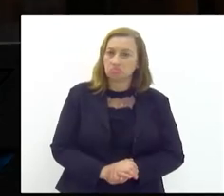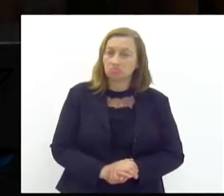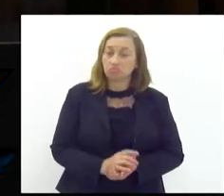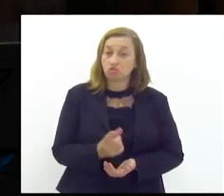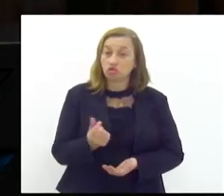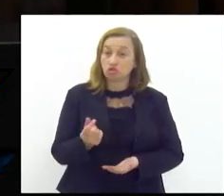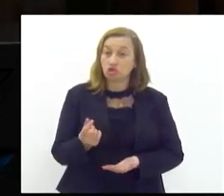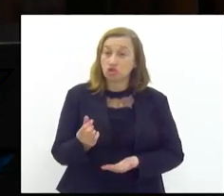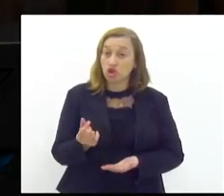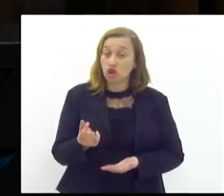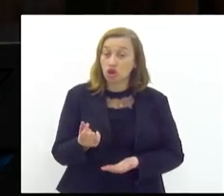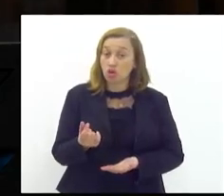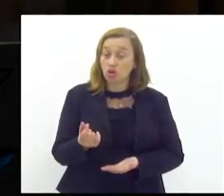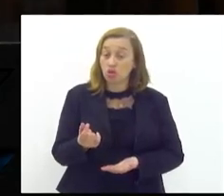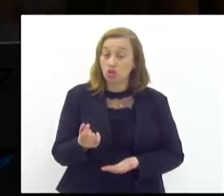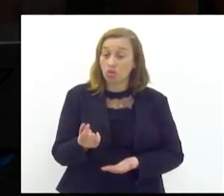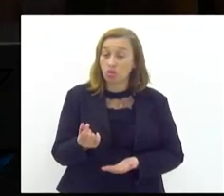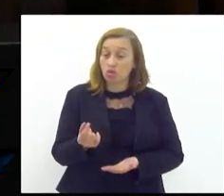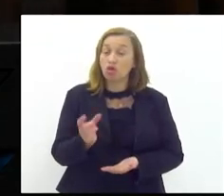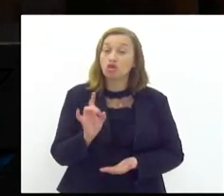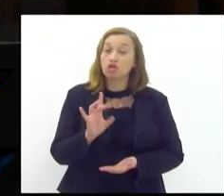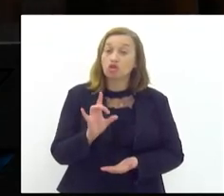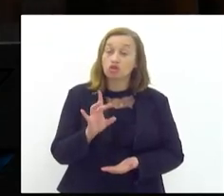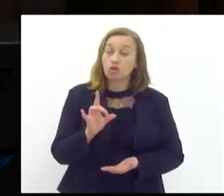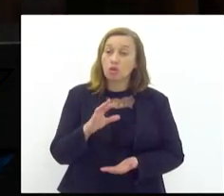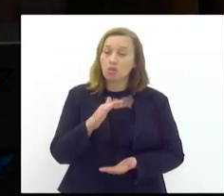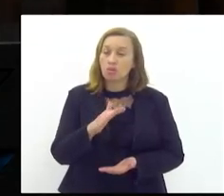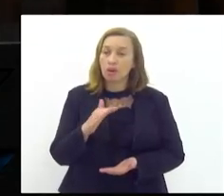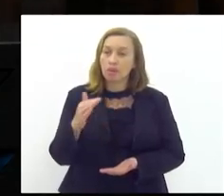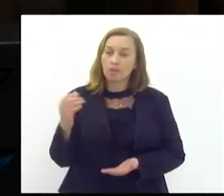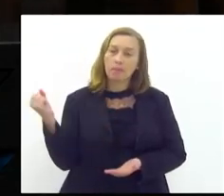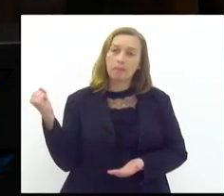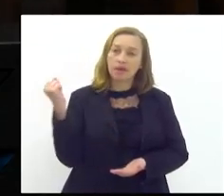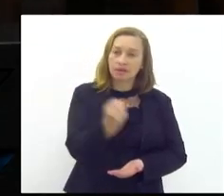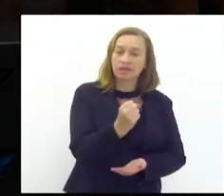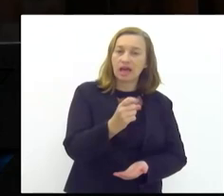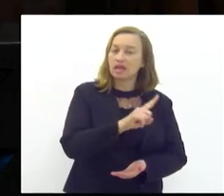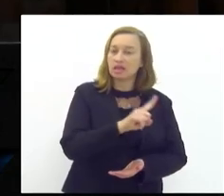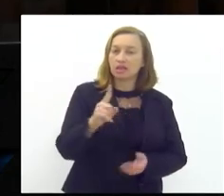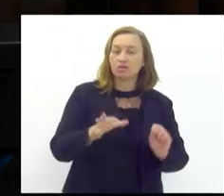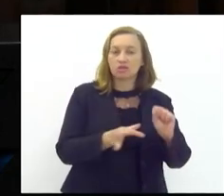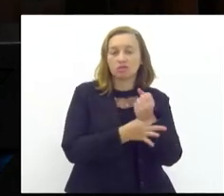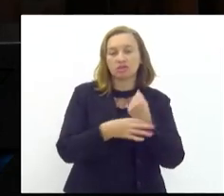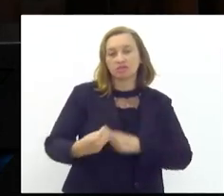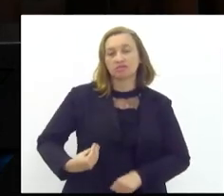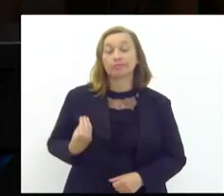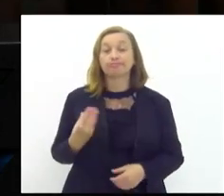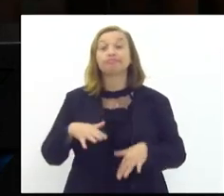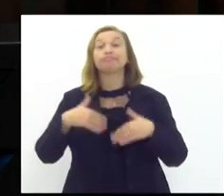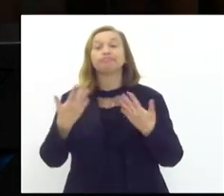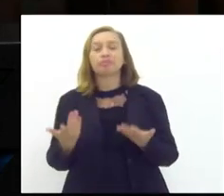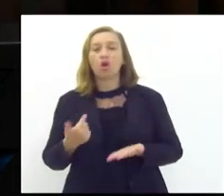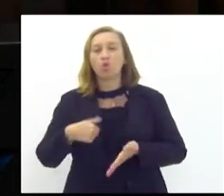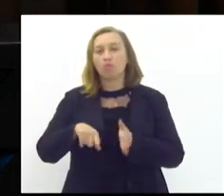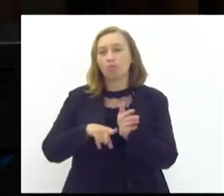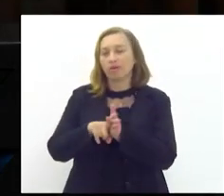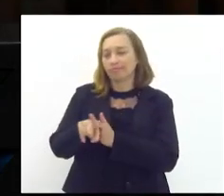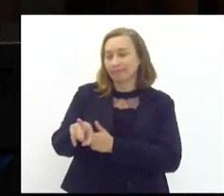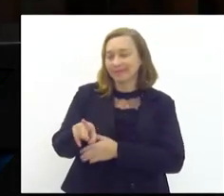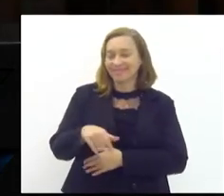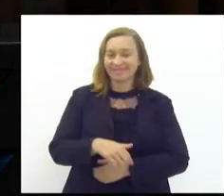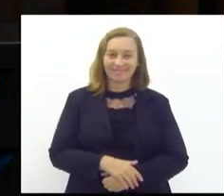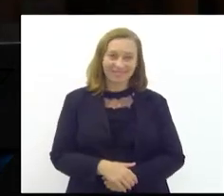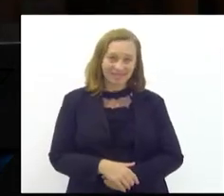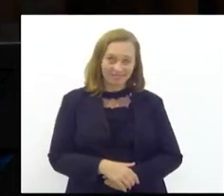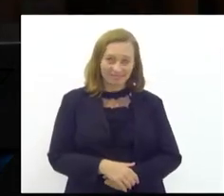de matar e não de assegurar o direito à Vida E aí eu vou perguntar aqui